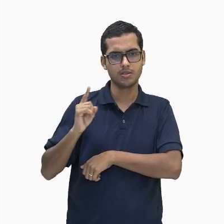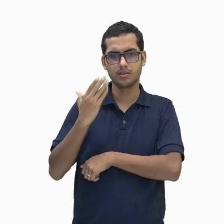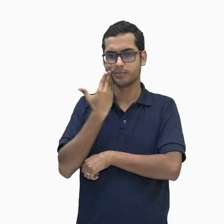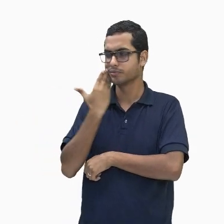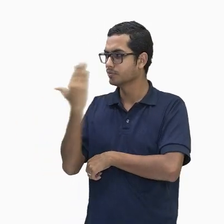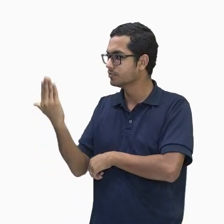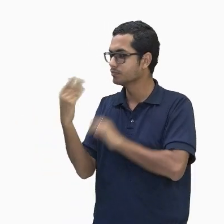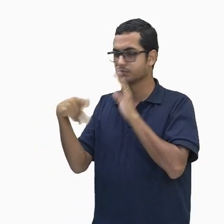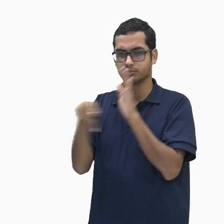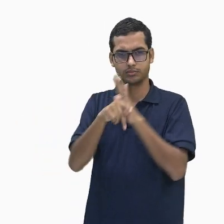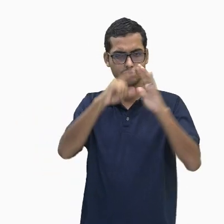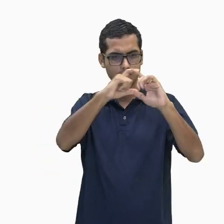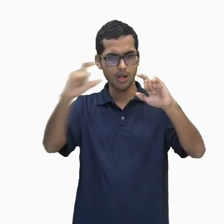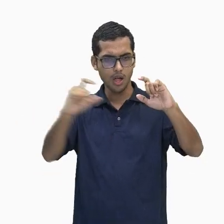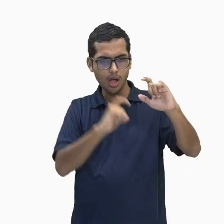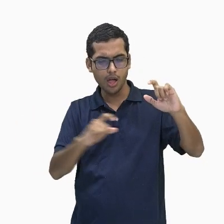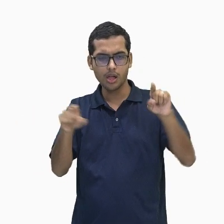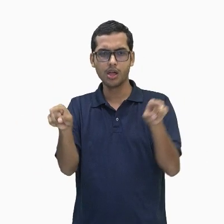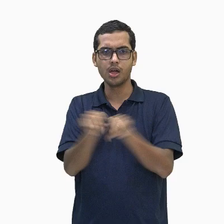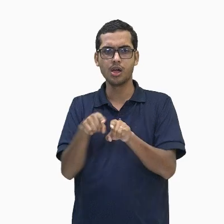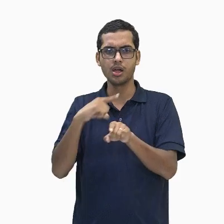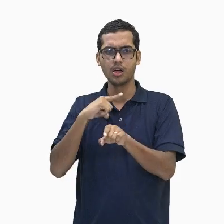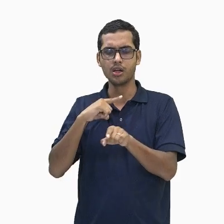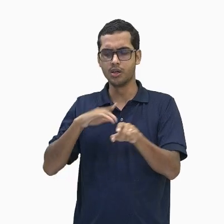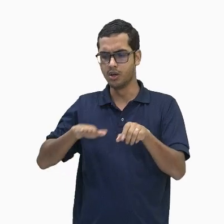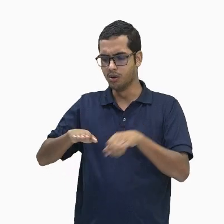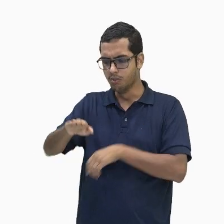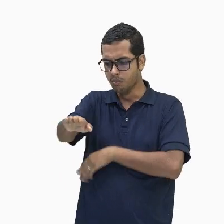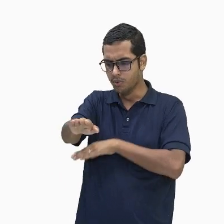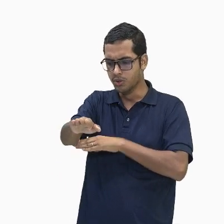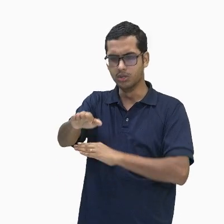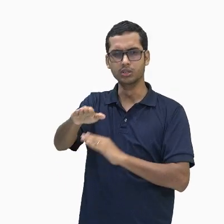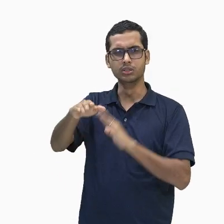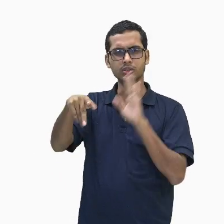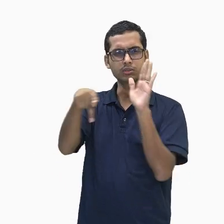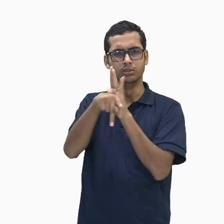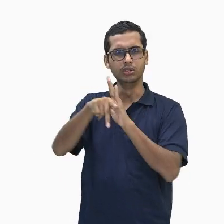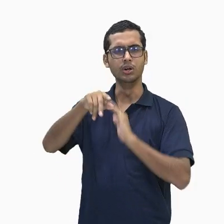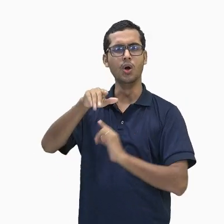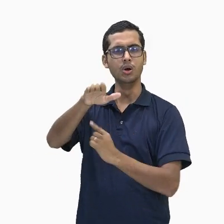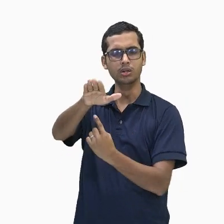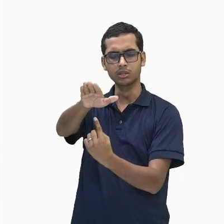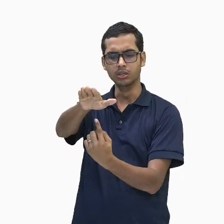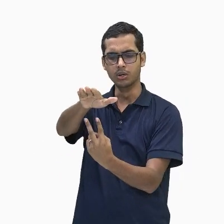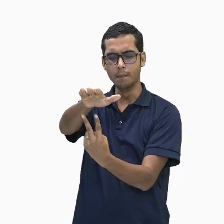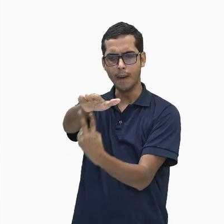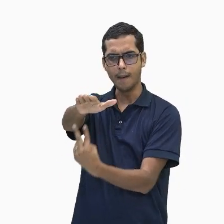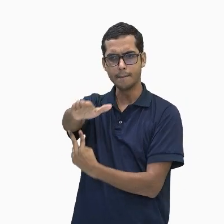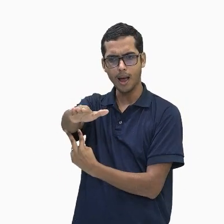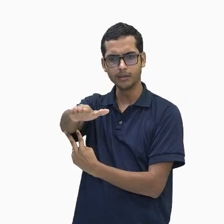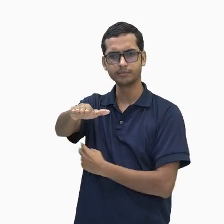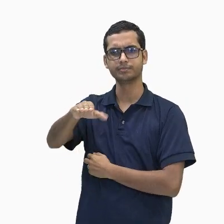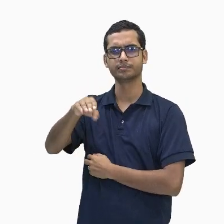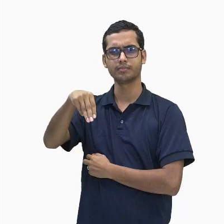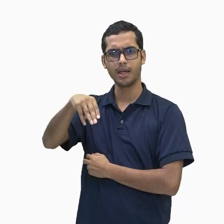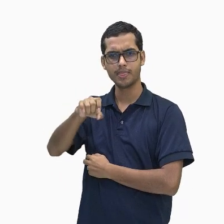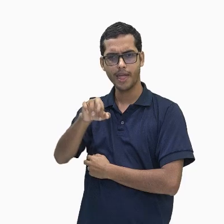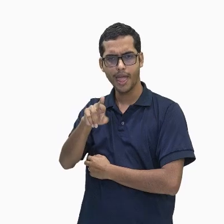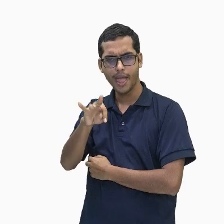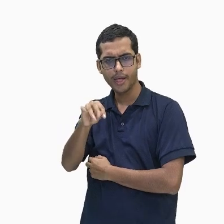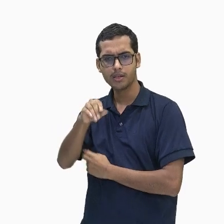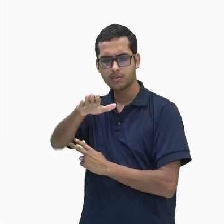nessa pequena armação de madeira, há uma moça vindo com, né, ali a sua bacia de roupa sobre a